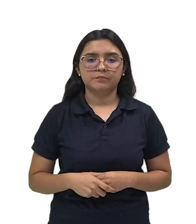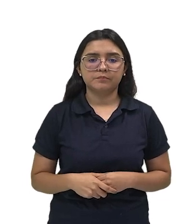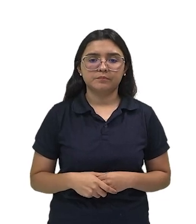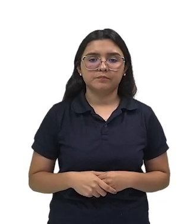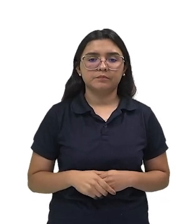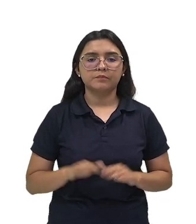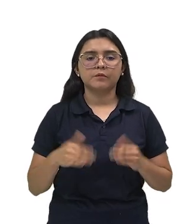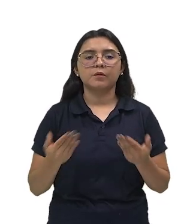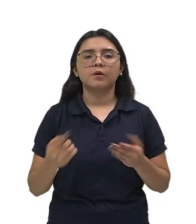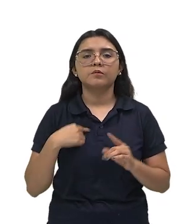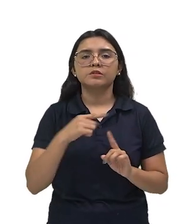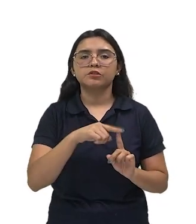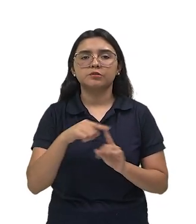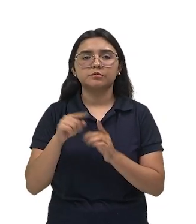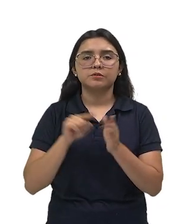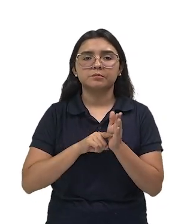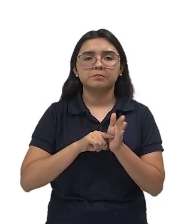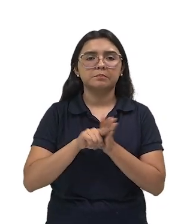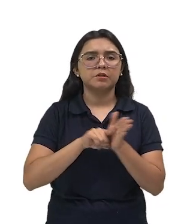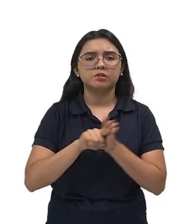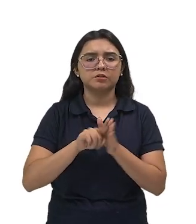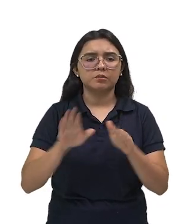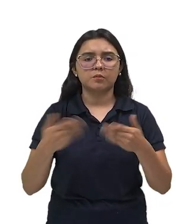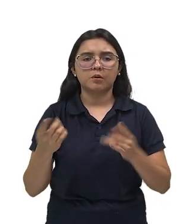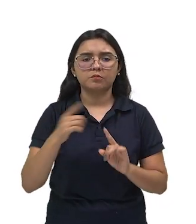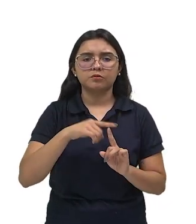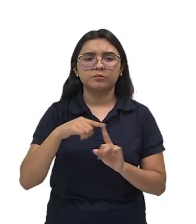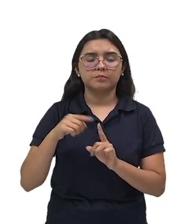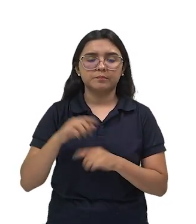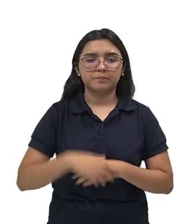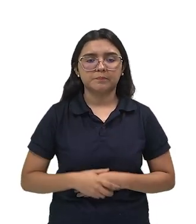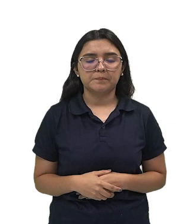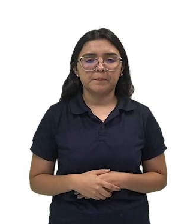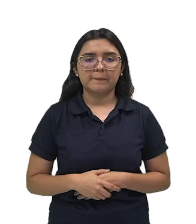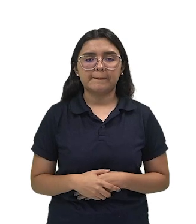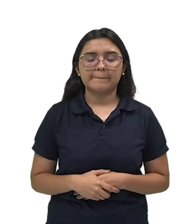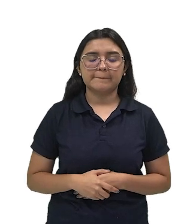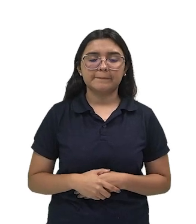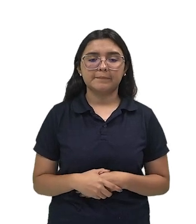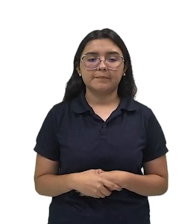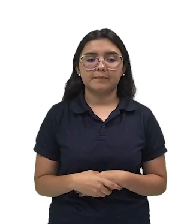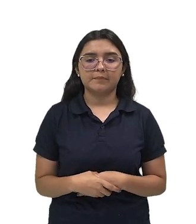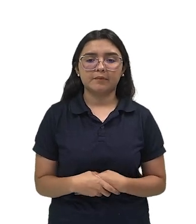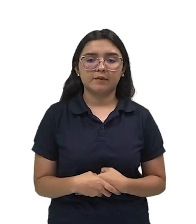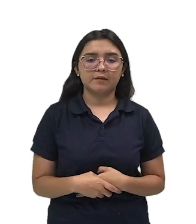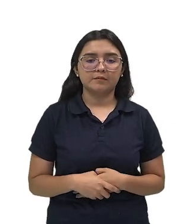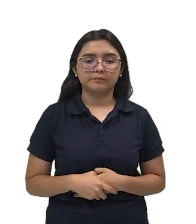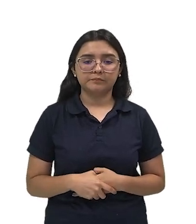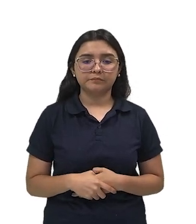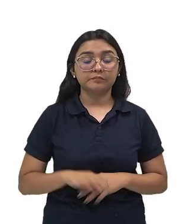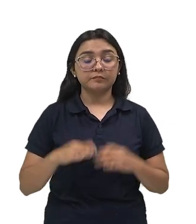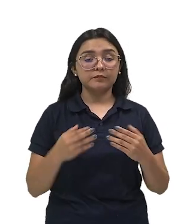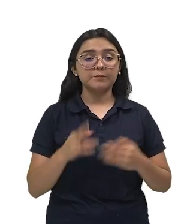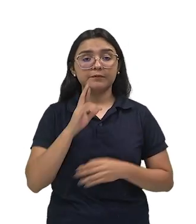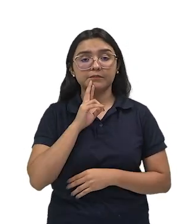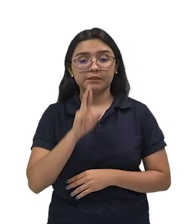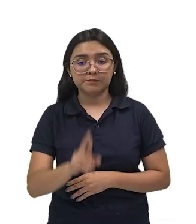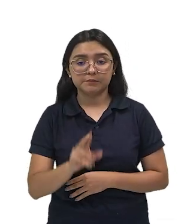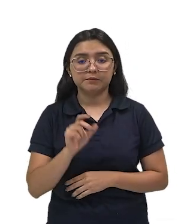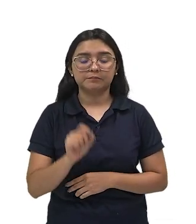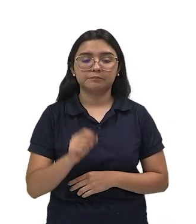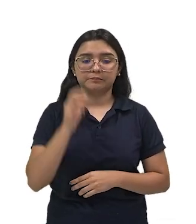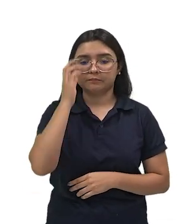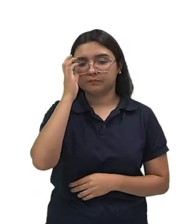Que pesquisa é essa? Qual o tipo de pesquisa? Bom, para você responder,